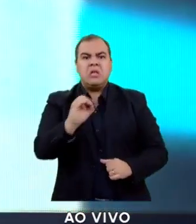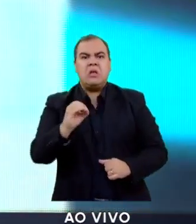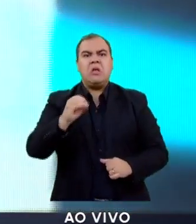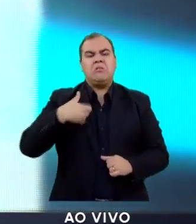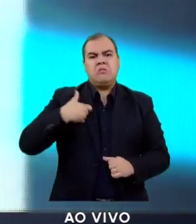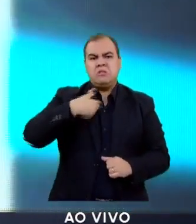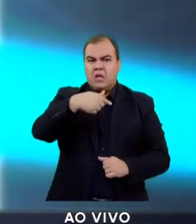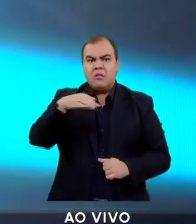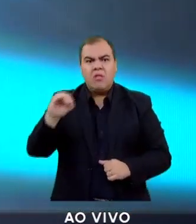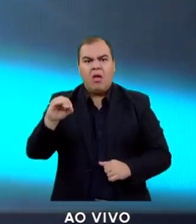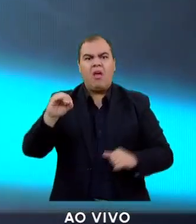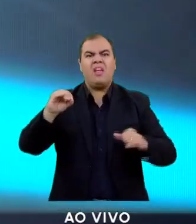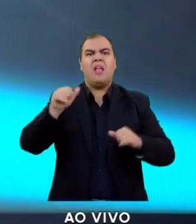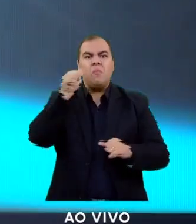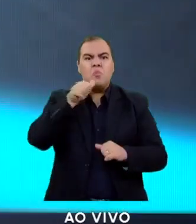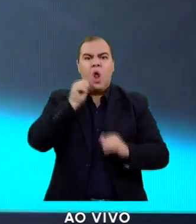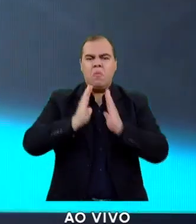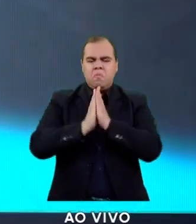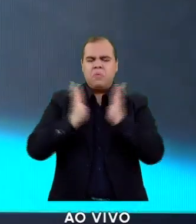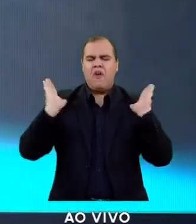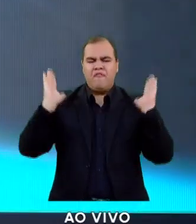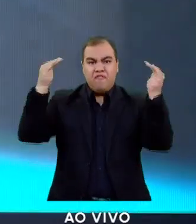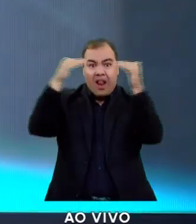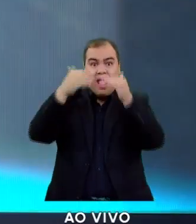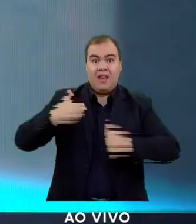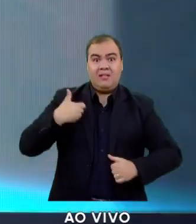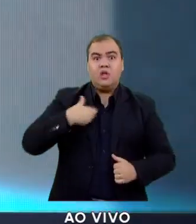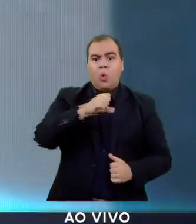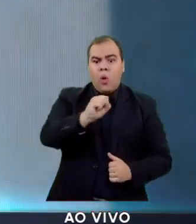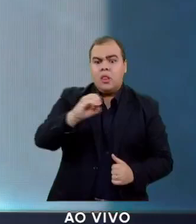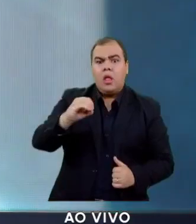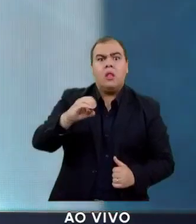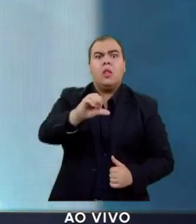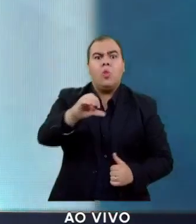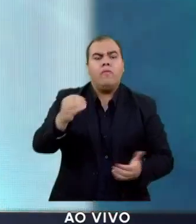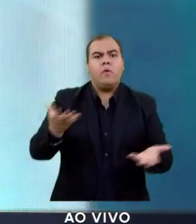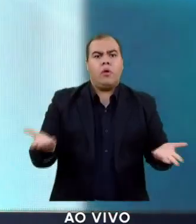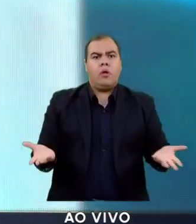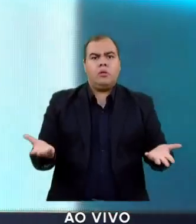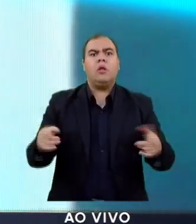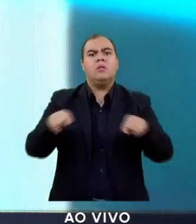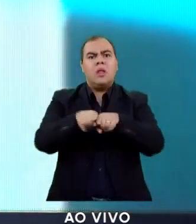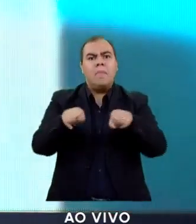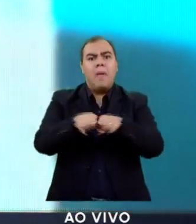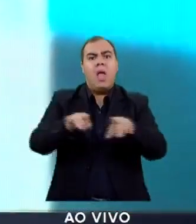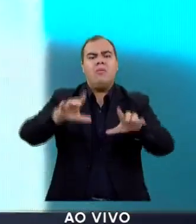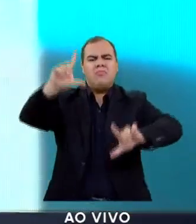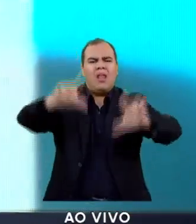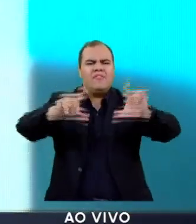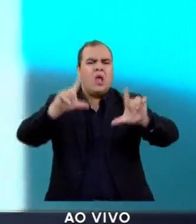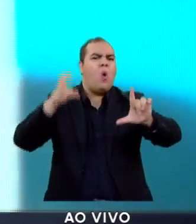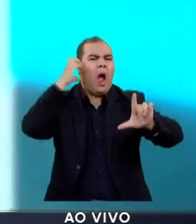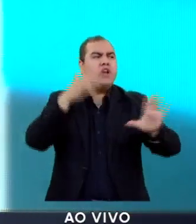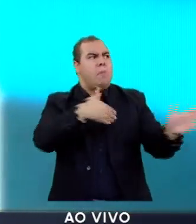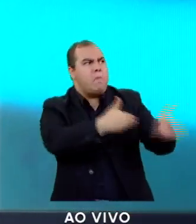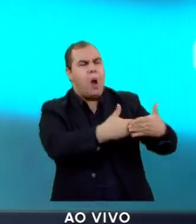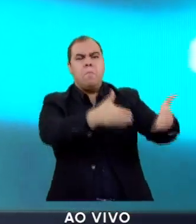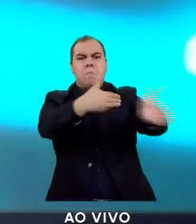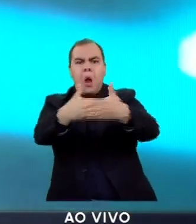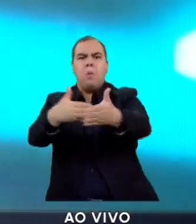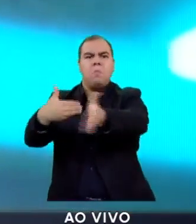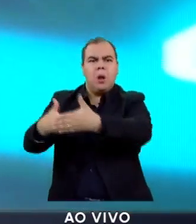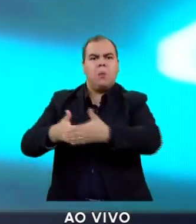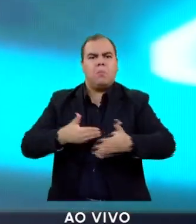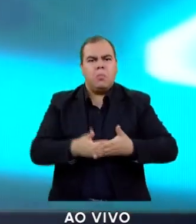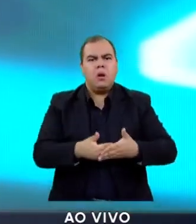expulsando freiras com 80 90 anos de idade fechando meio de com quando fechou agora os